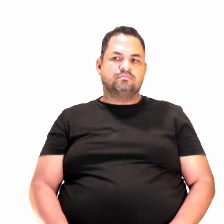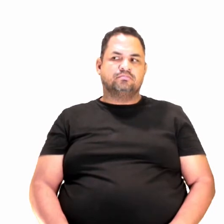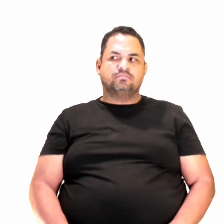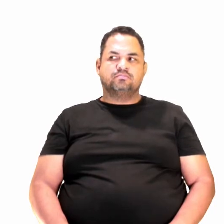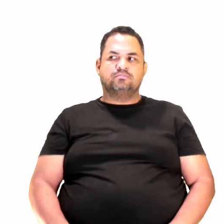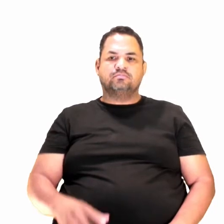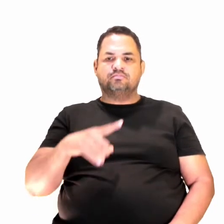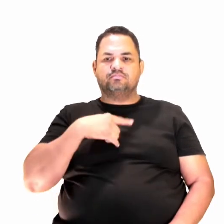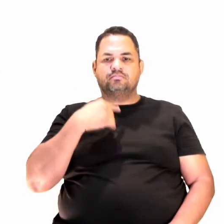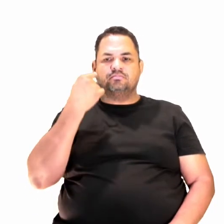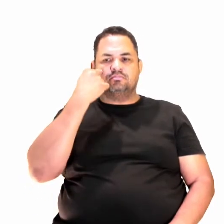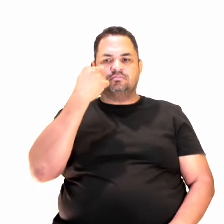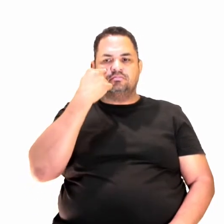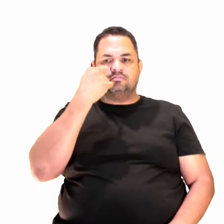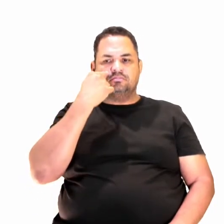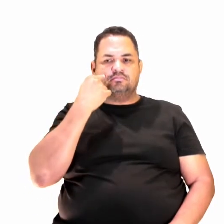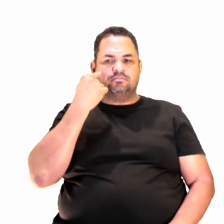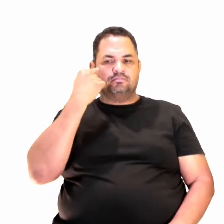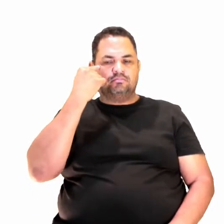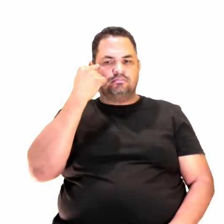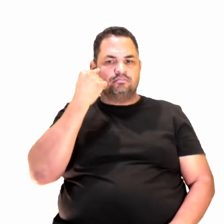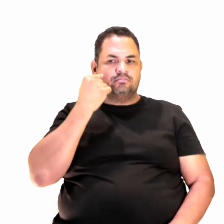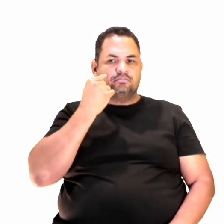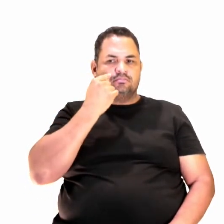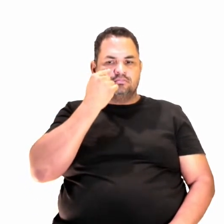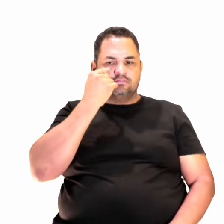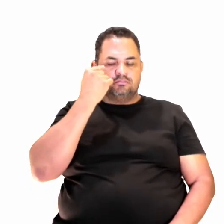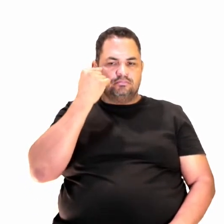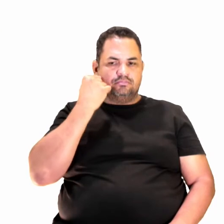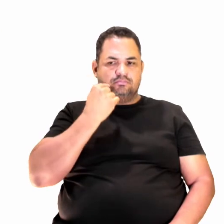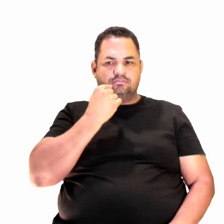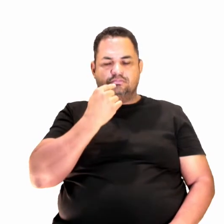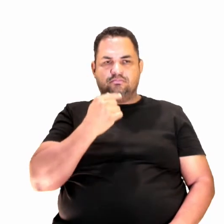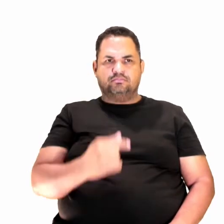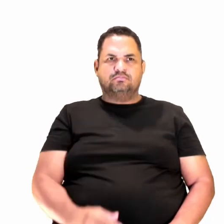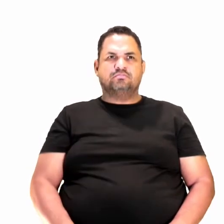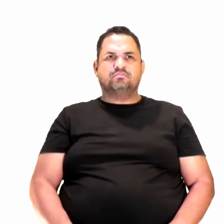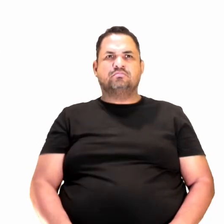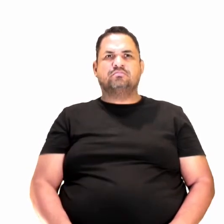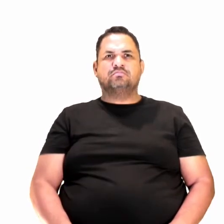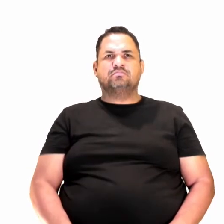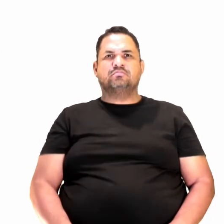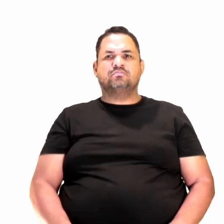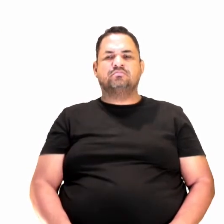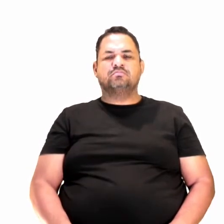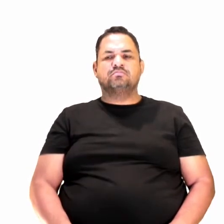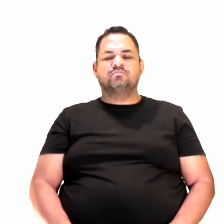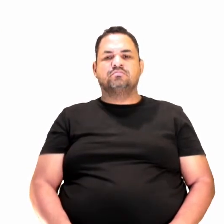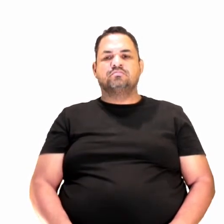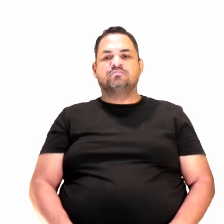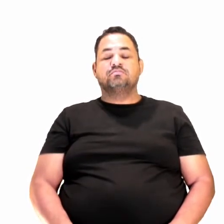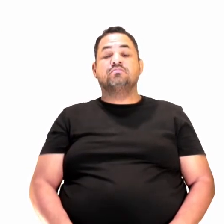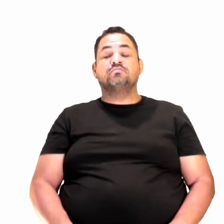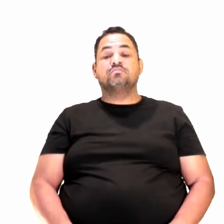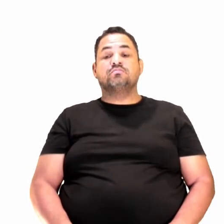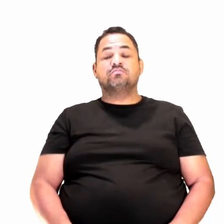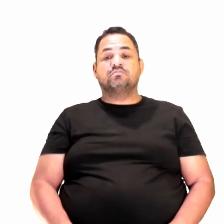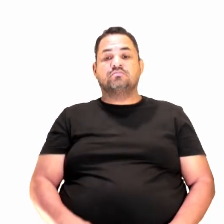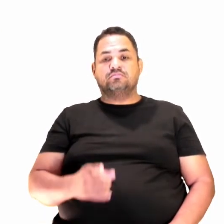significar liso. Liso, straight, liso. Porém, para falar sobre, por exemplo,